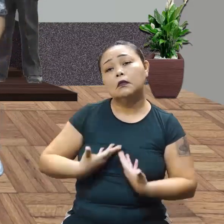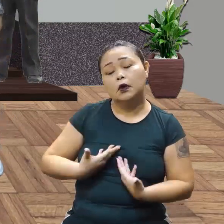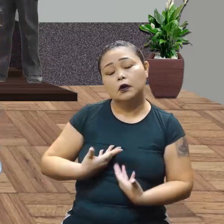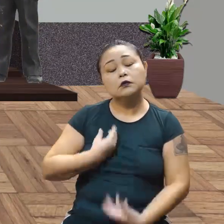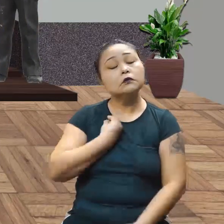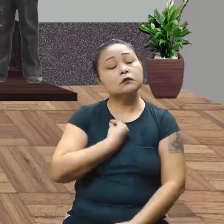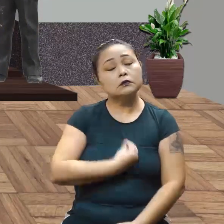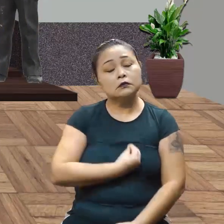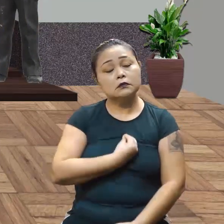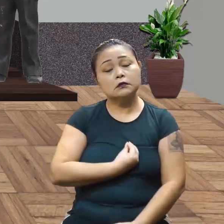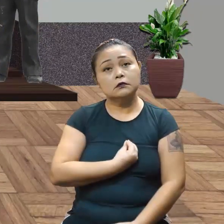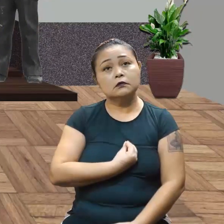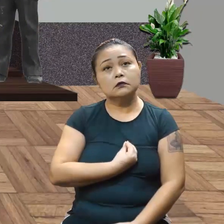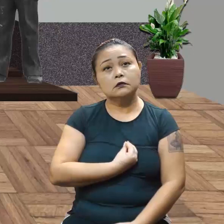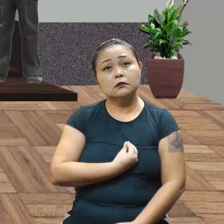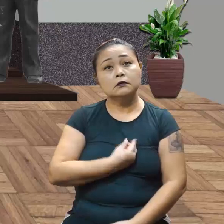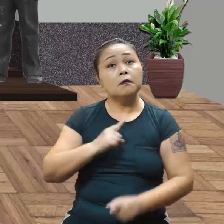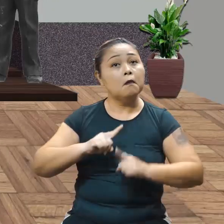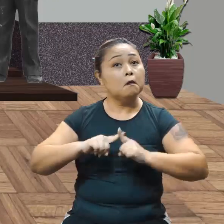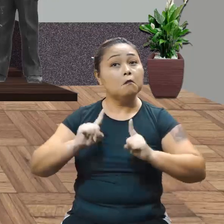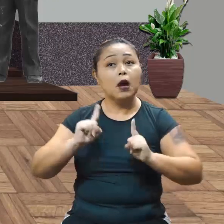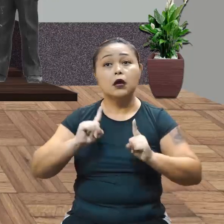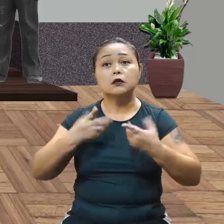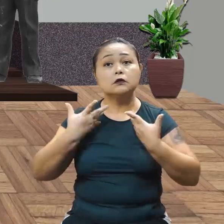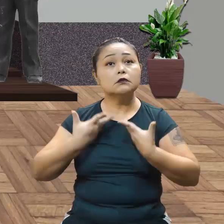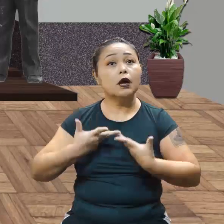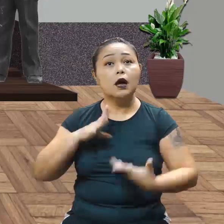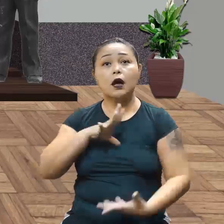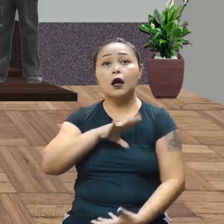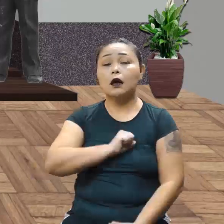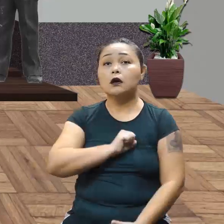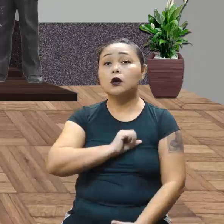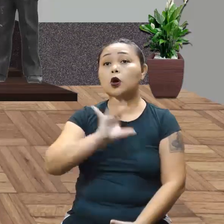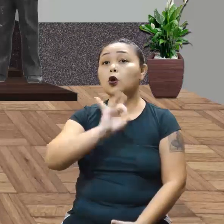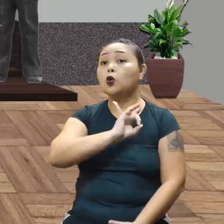cansa de viver, mas não cansa de amar.